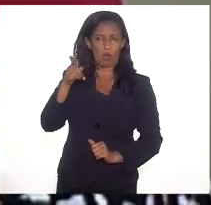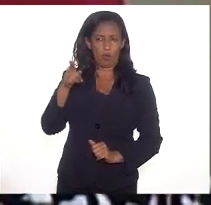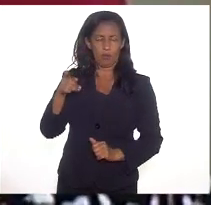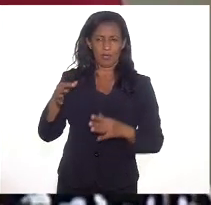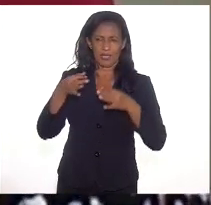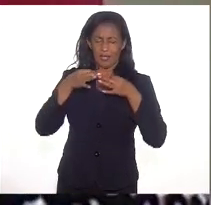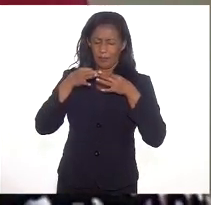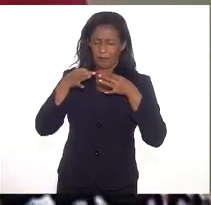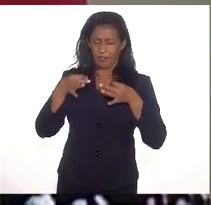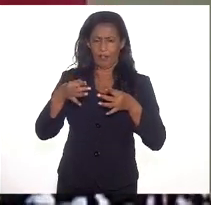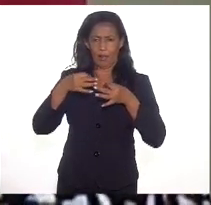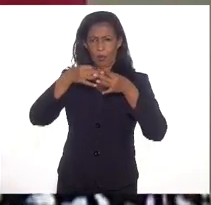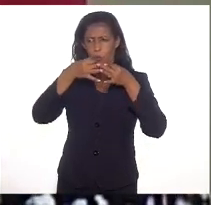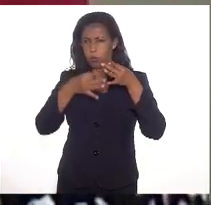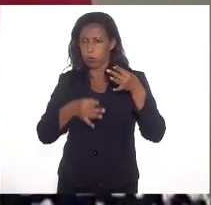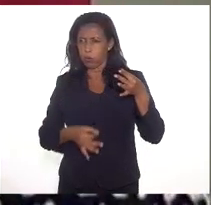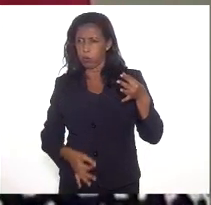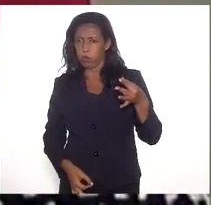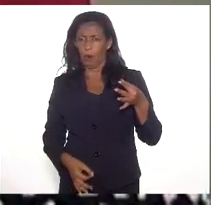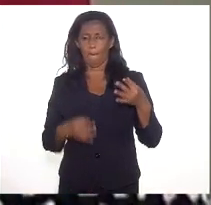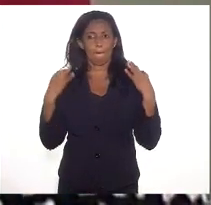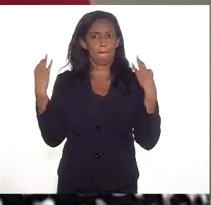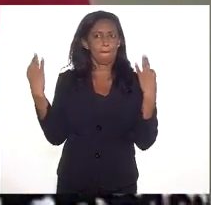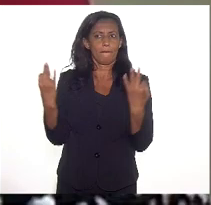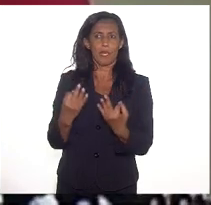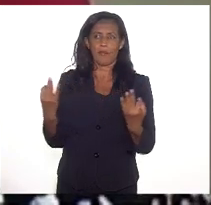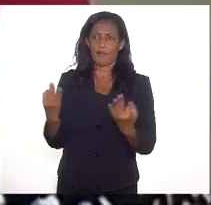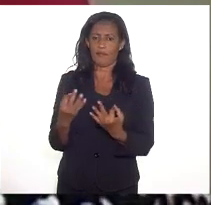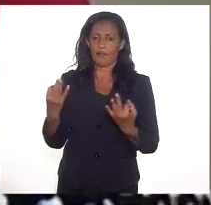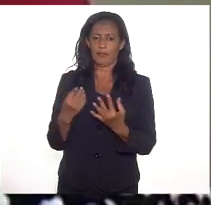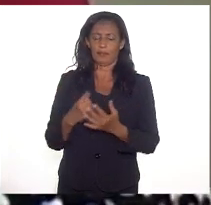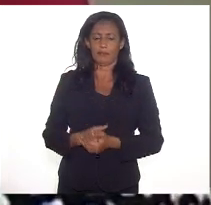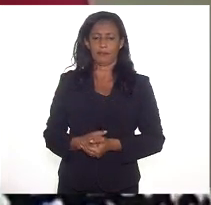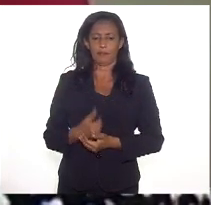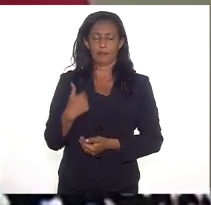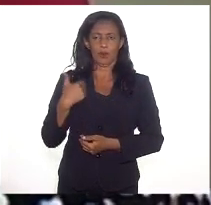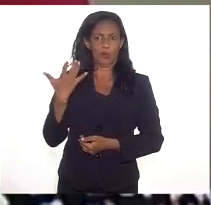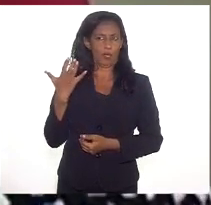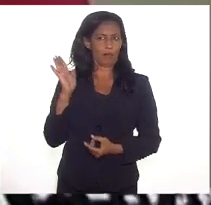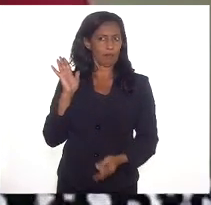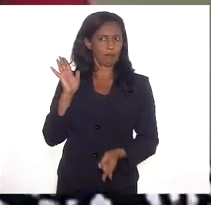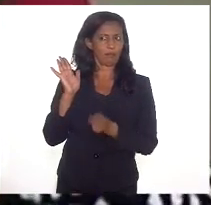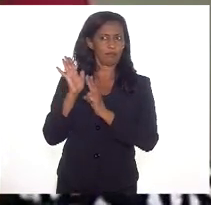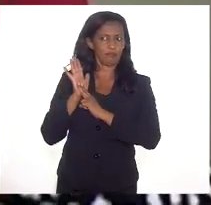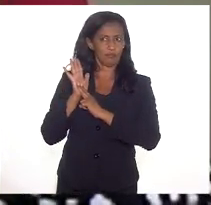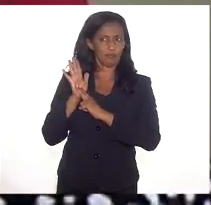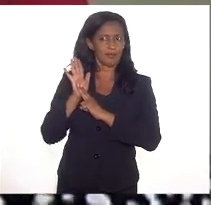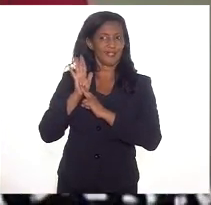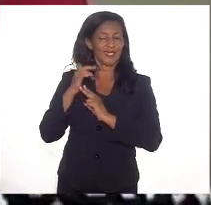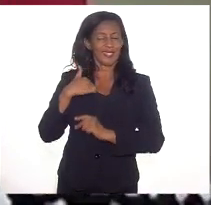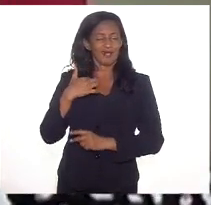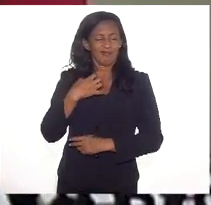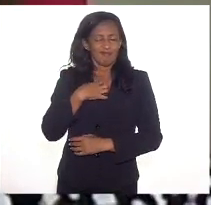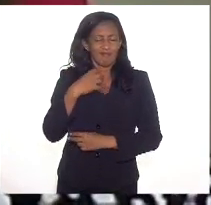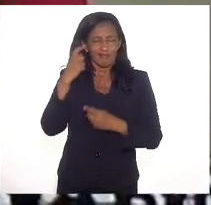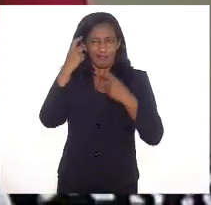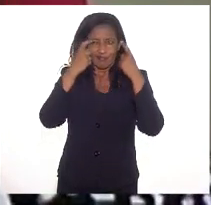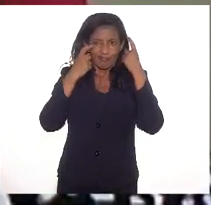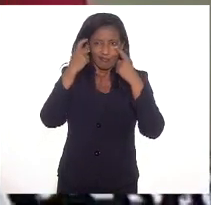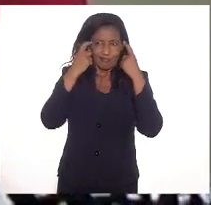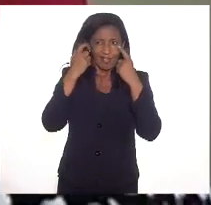explanação muito perfeita e quero lhe confessar que já estava preocupada, fiquei